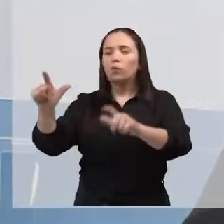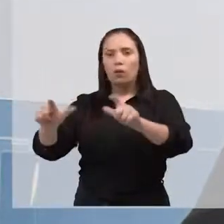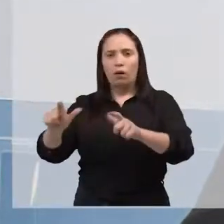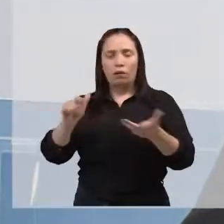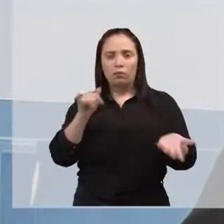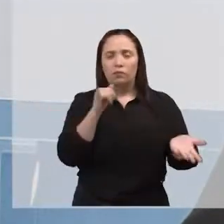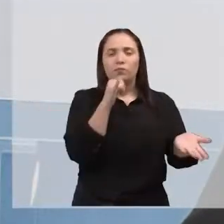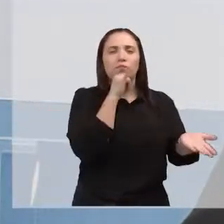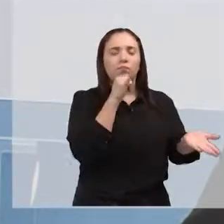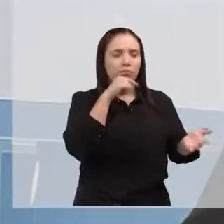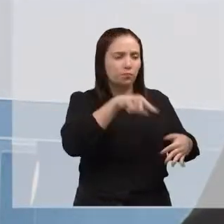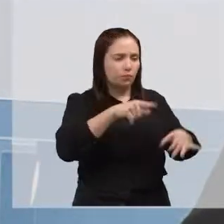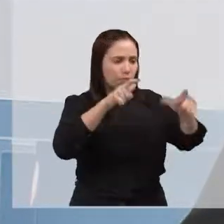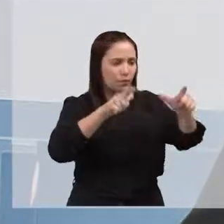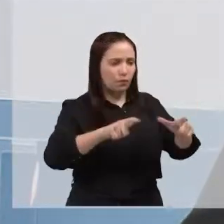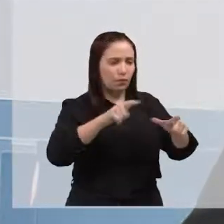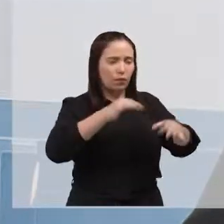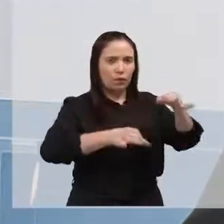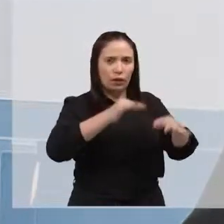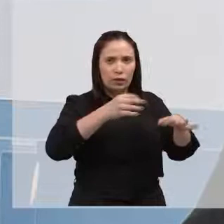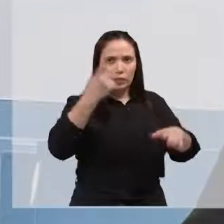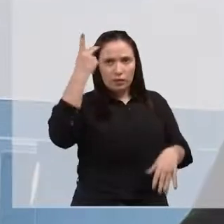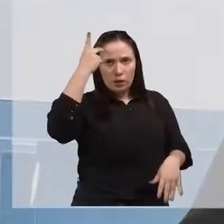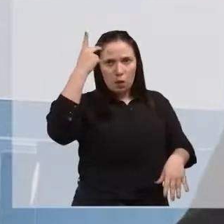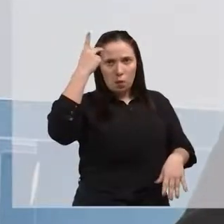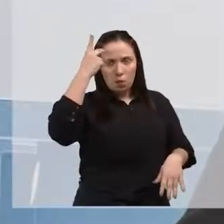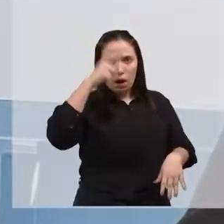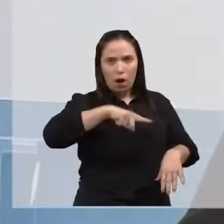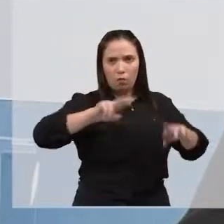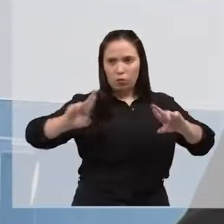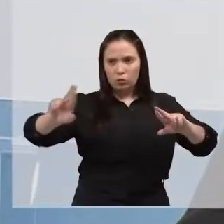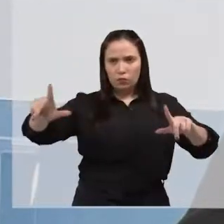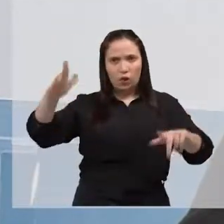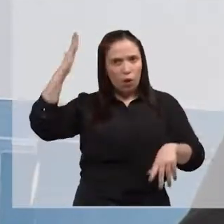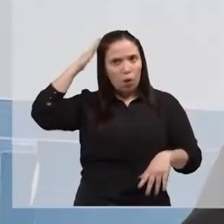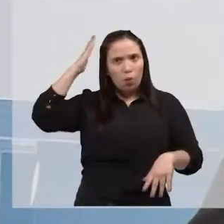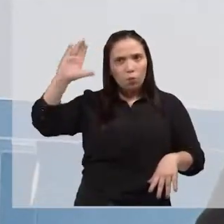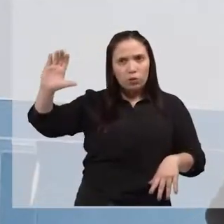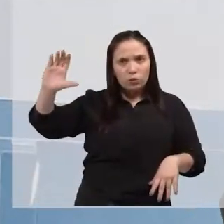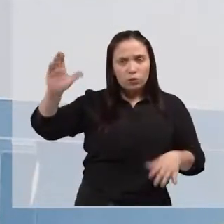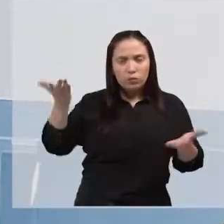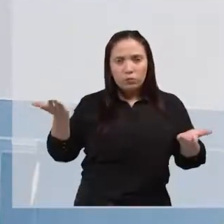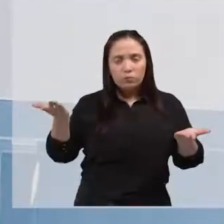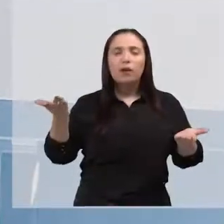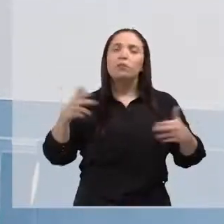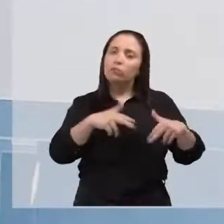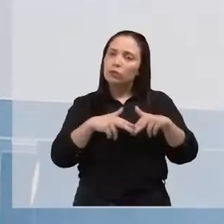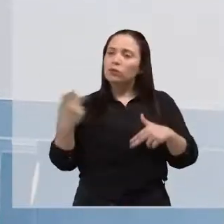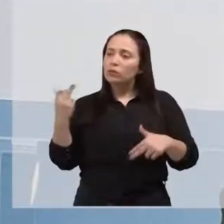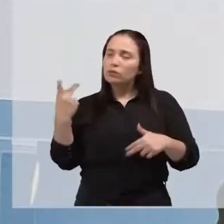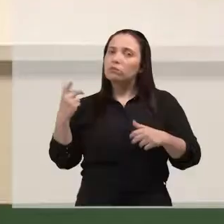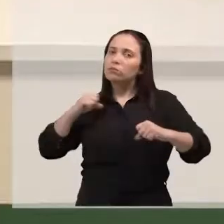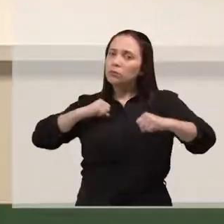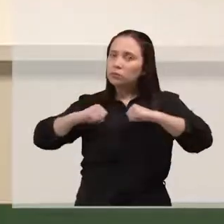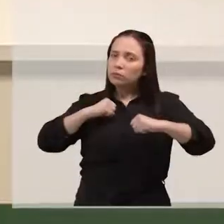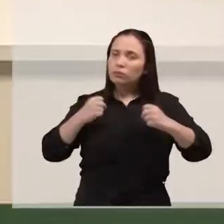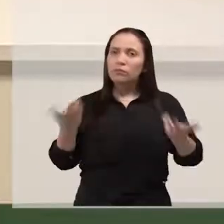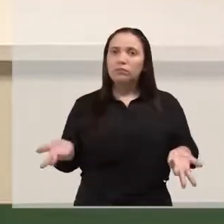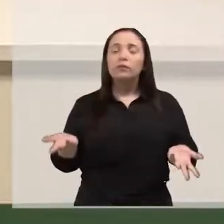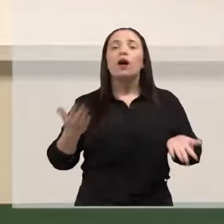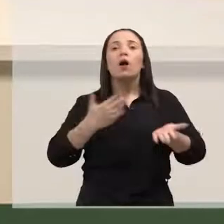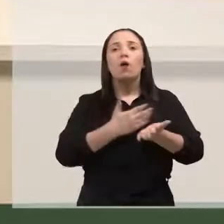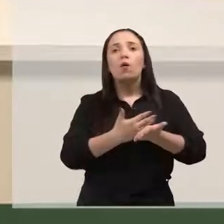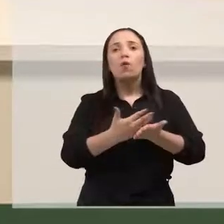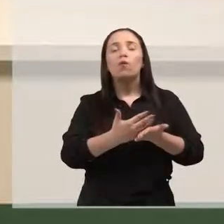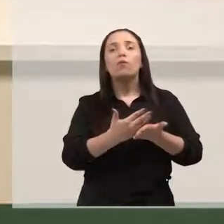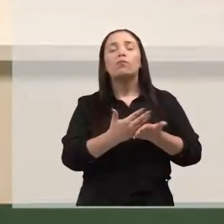Paulo a justiça é diferente de Curitiba? Tudo isso eu vou discutir aqui com o meu companheiro Luiz Carlos Barbosa, mas eu vou começar discutindo